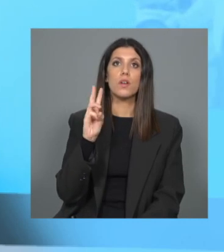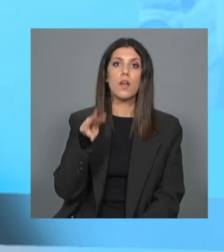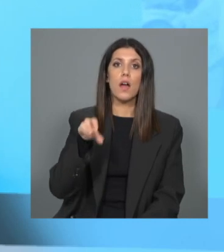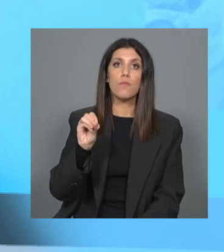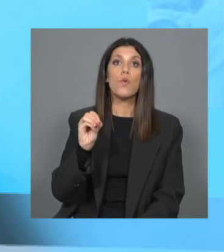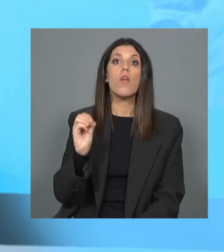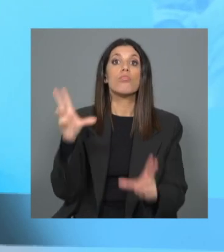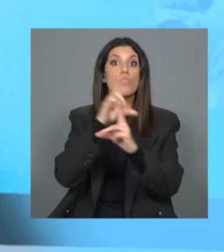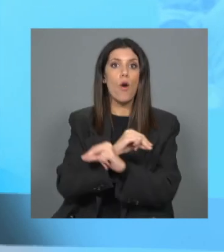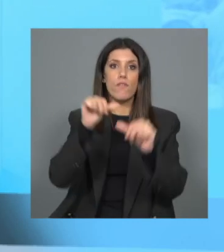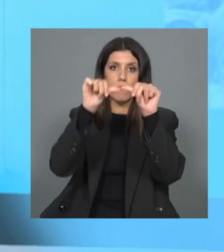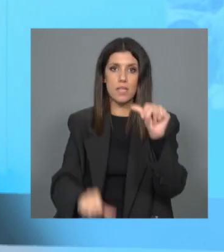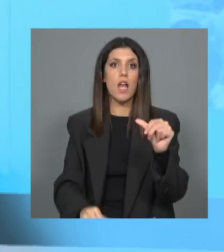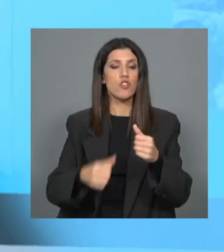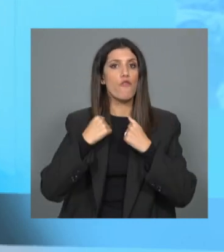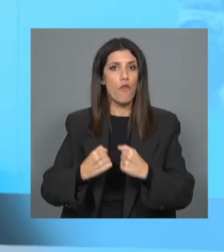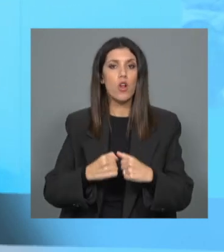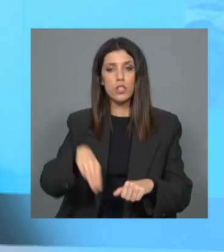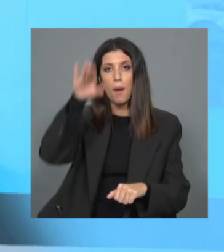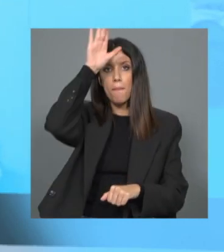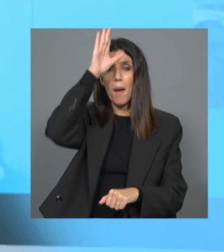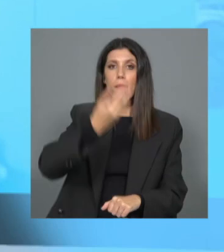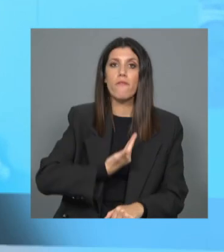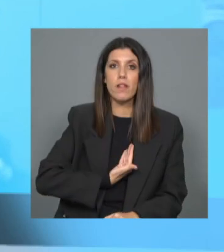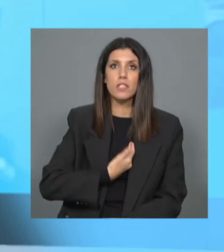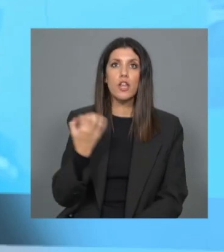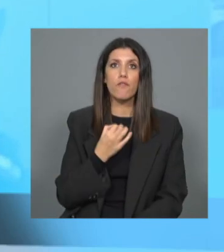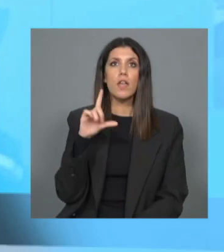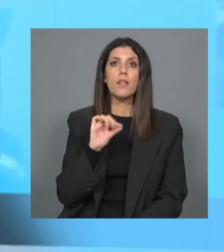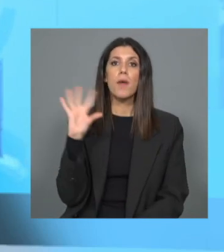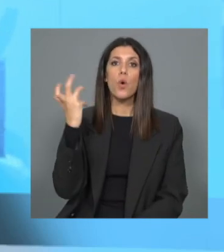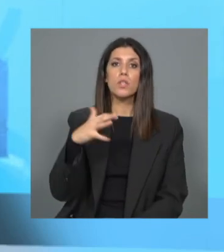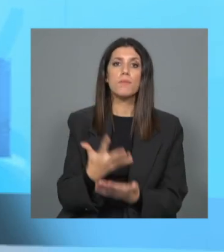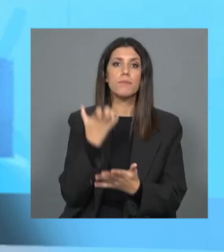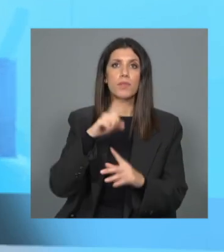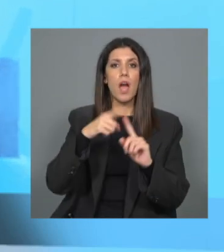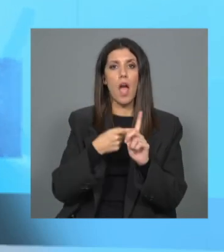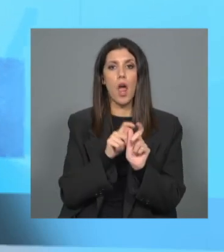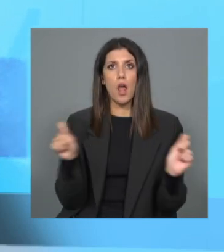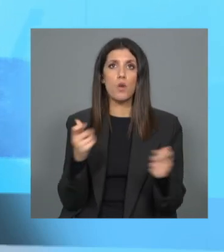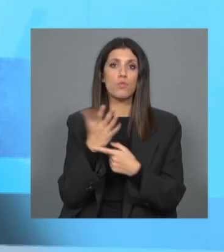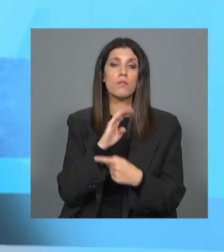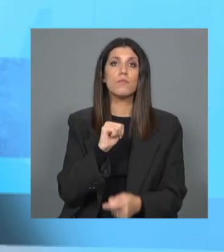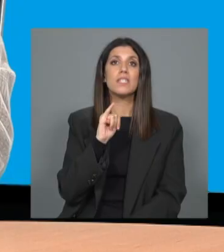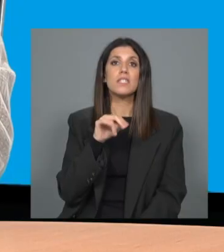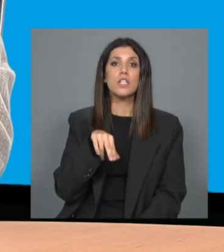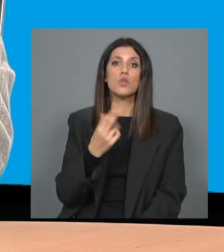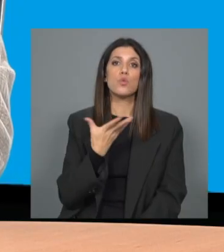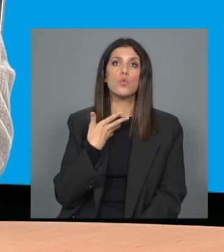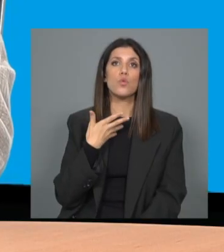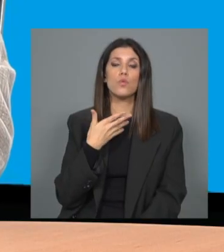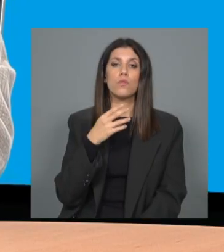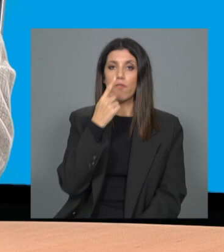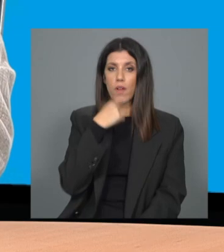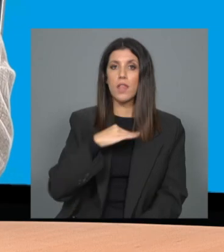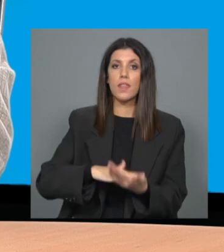Papa Francisco e acontecimentos também muito relevantes que ficam na história deste pontificado, desde logo o Sínodo. Porquê, e esse